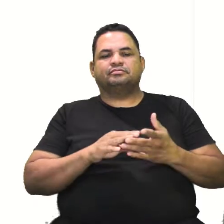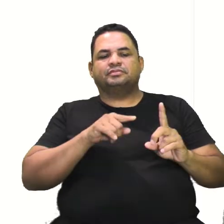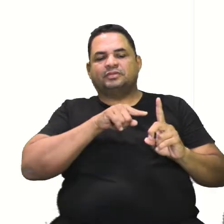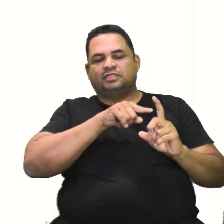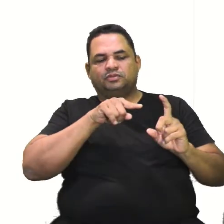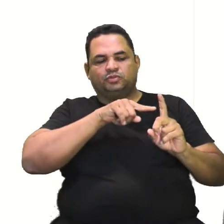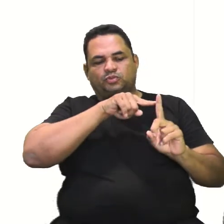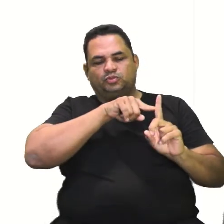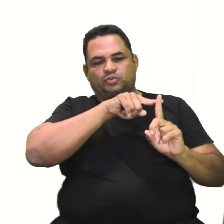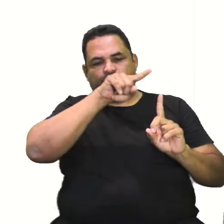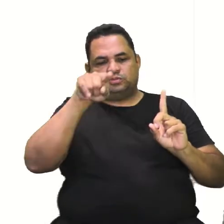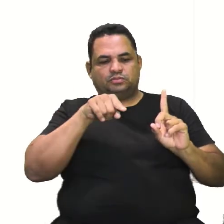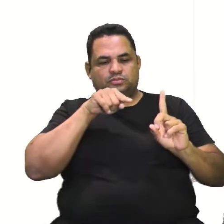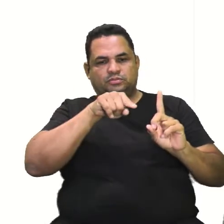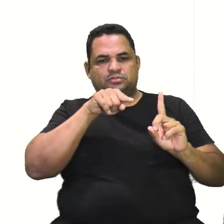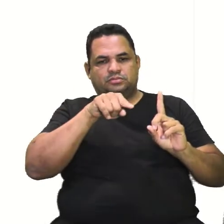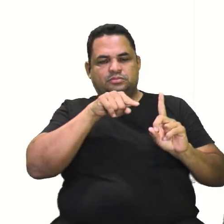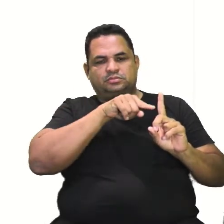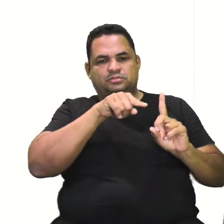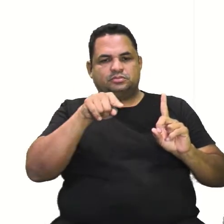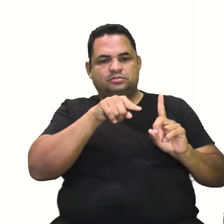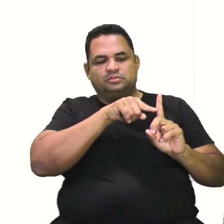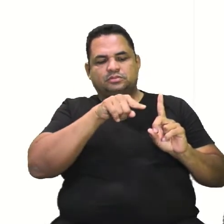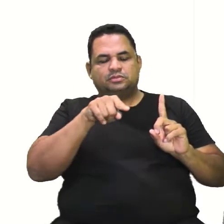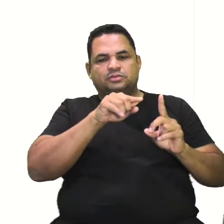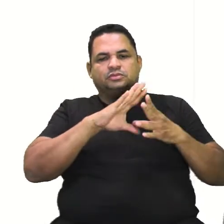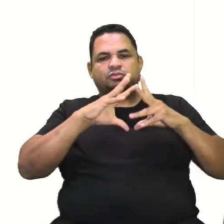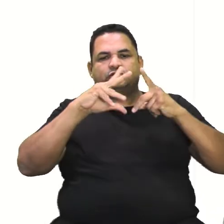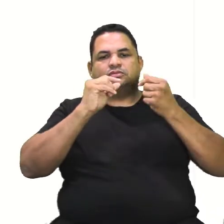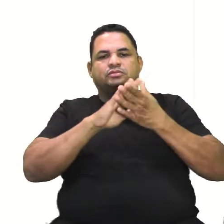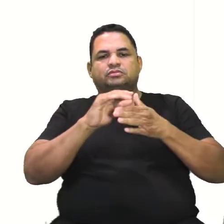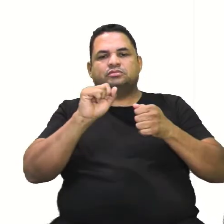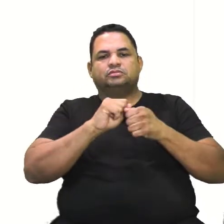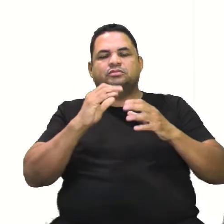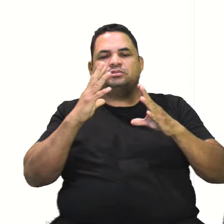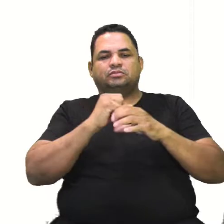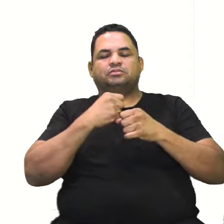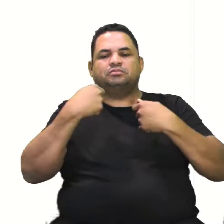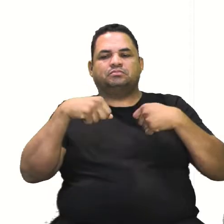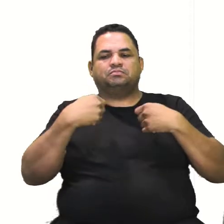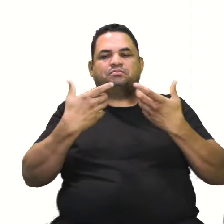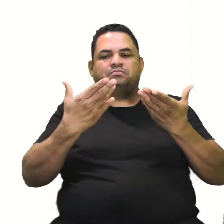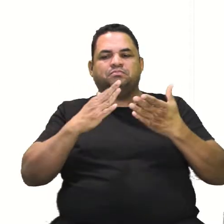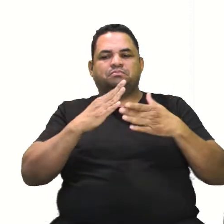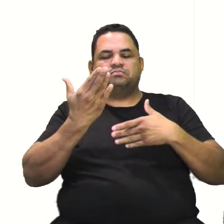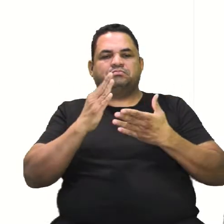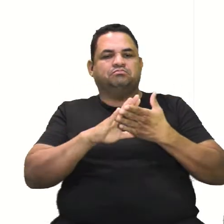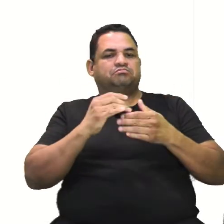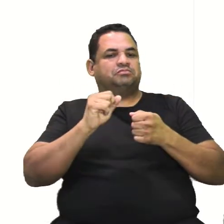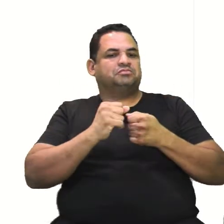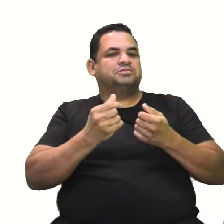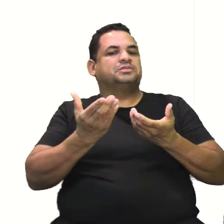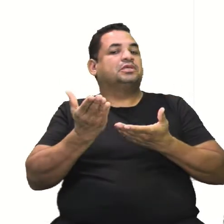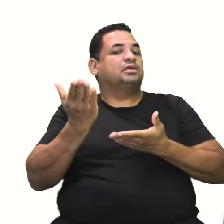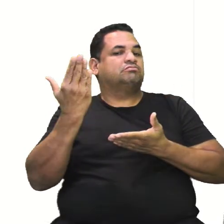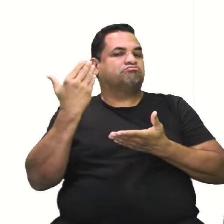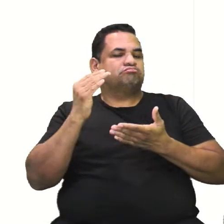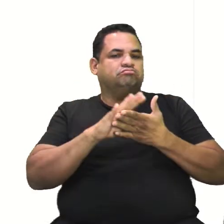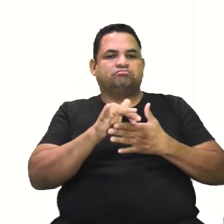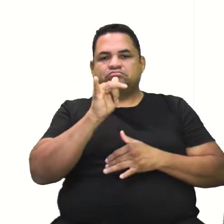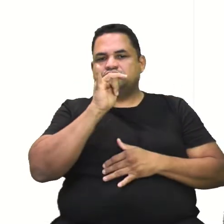do raio, dos coeficientes da reta, e aí a gente fazer todo aquele cálculo necessário que foi feito nos exemplos,